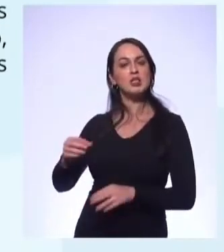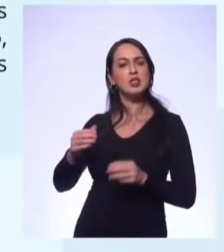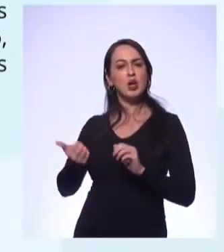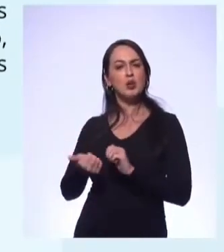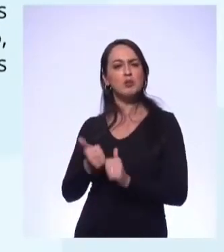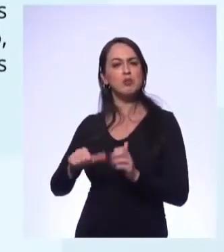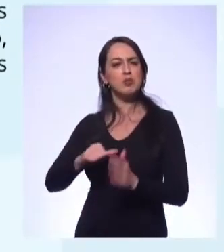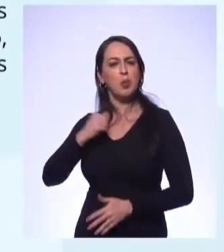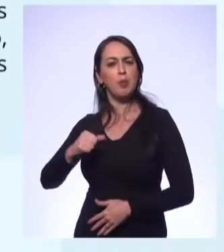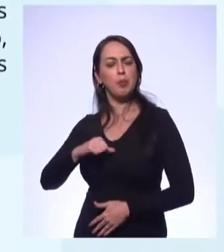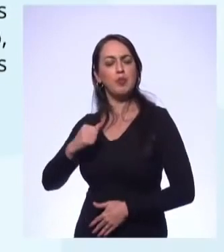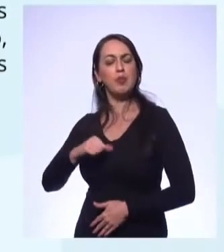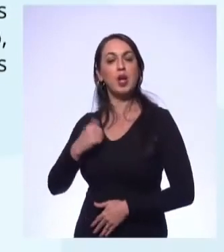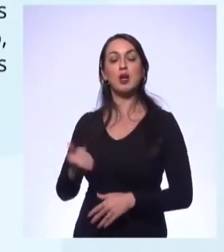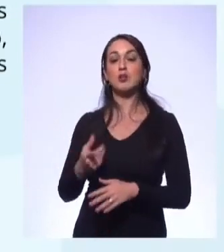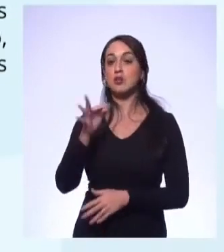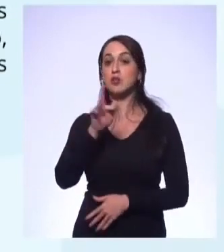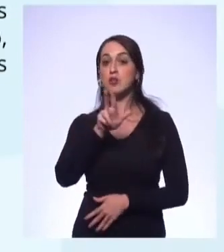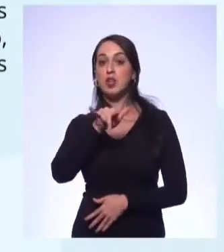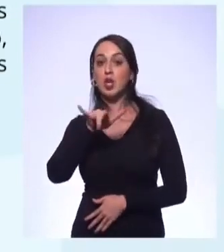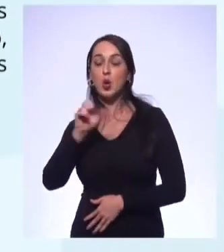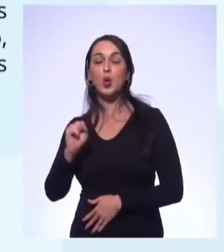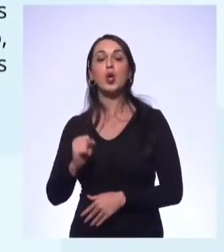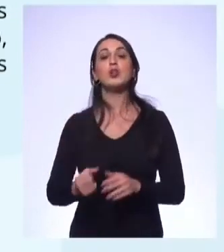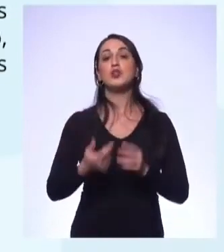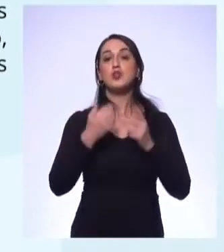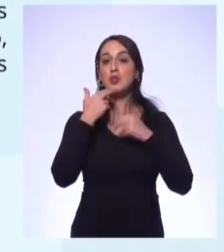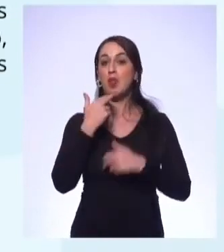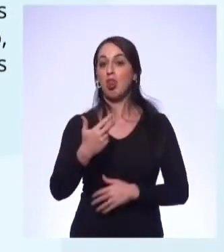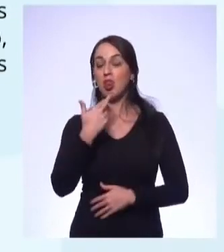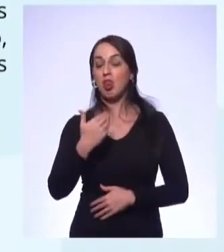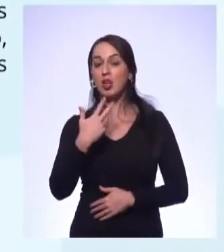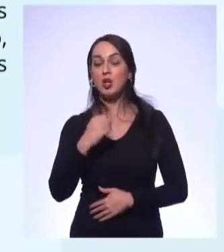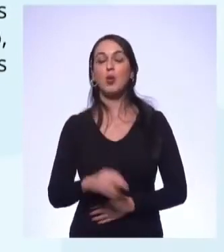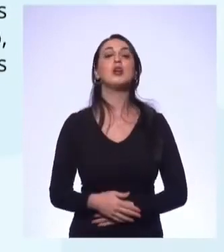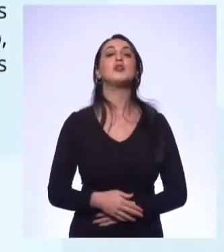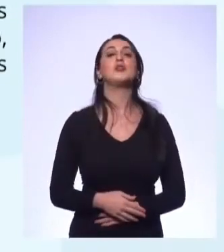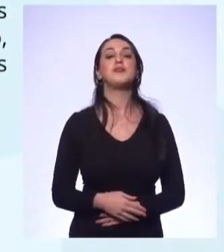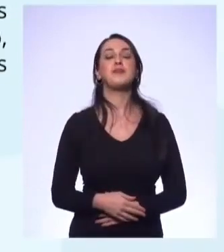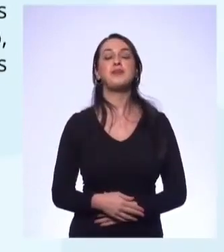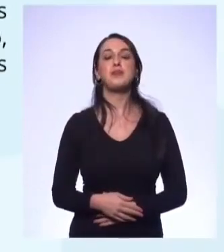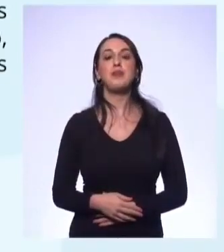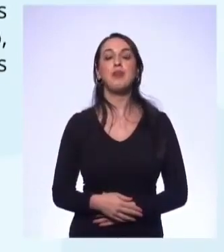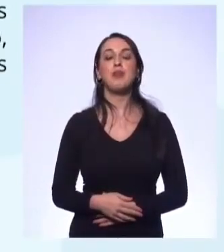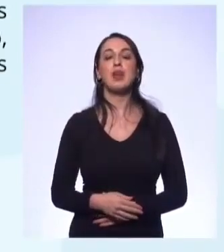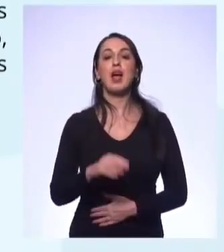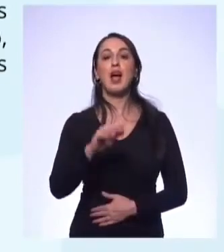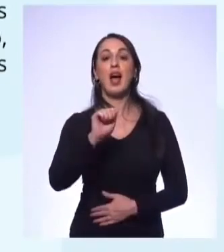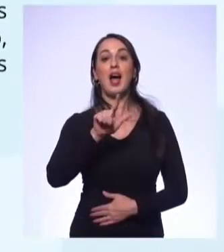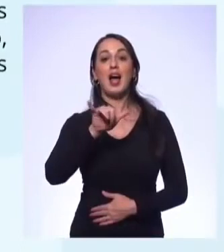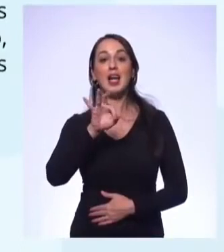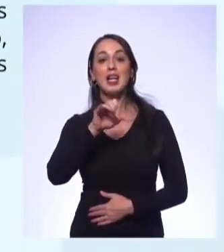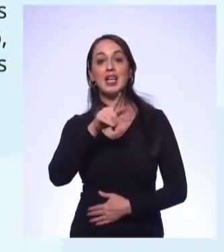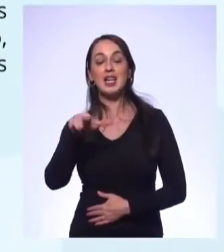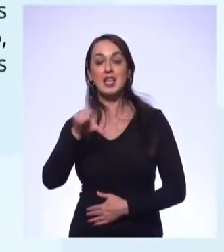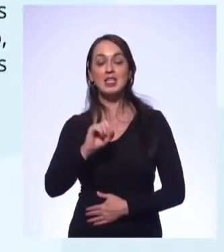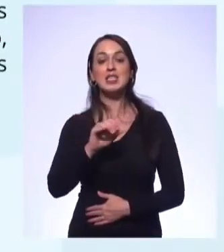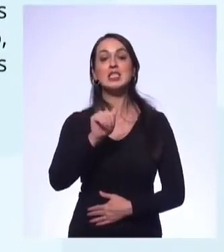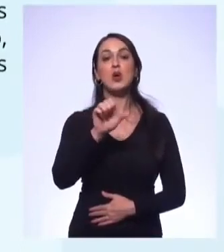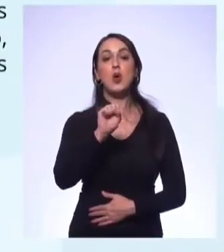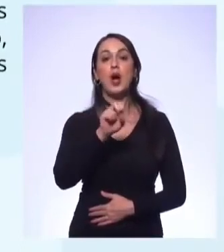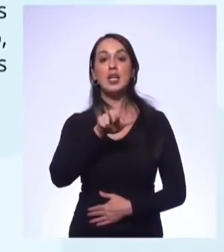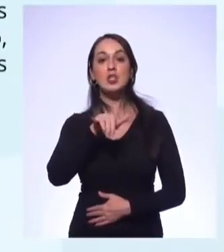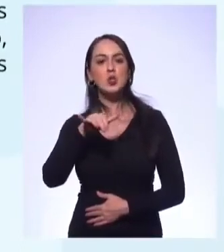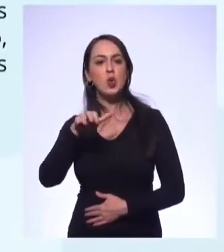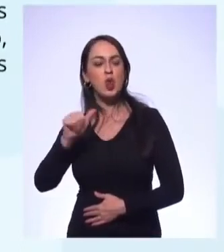de figuras de linguagem, ironia, eufemismo, antítese, aliteração, assonância, por exemplo, em